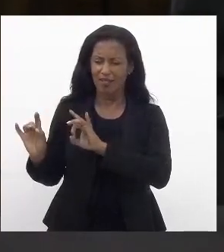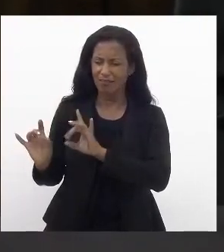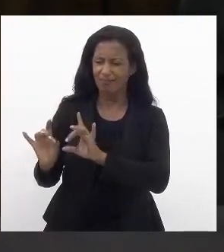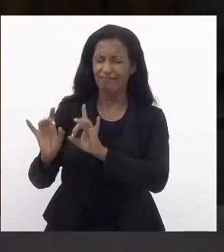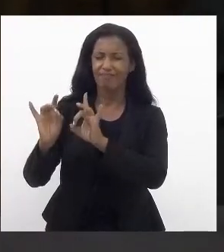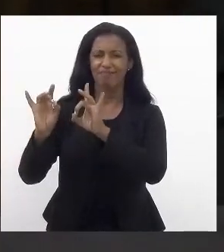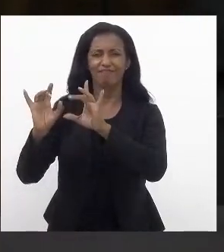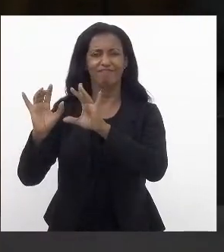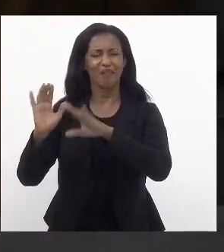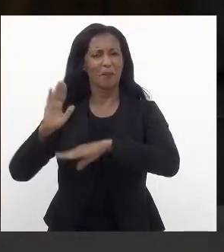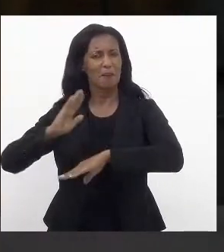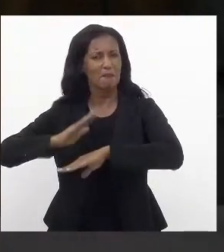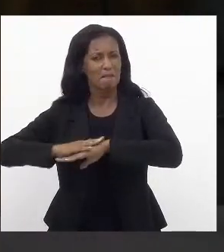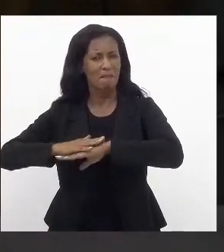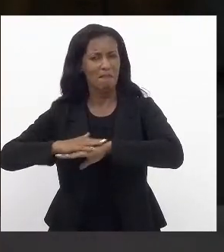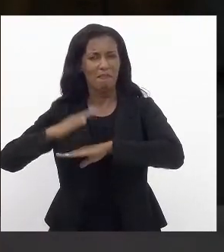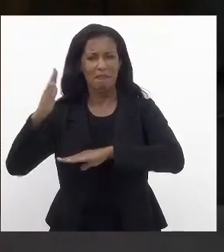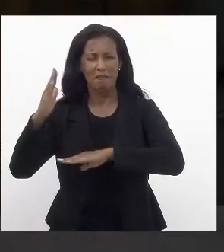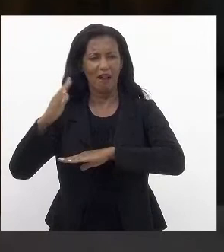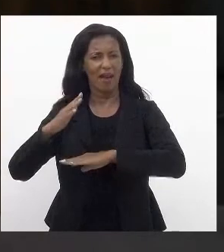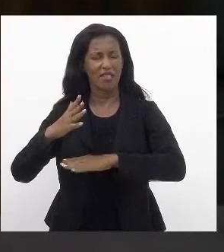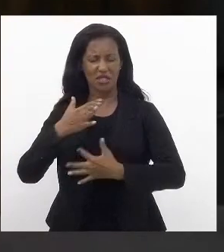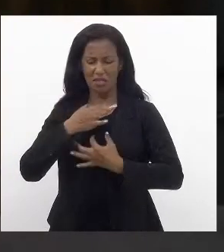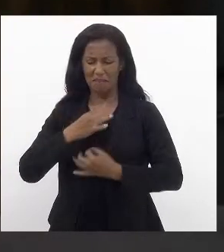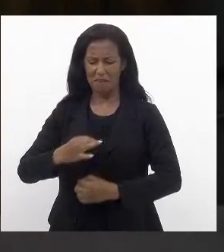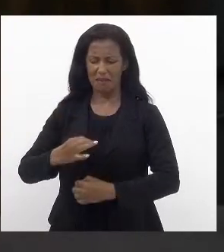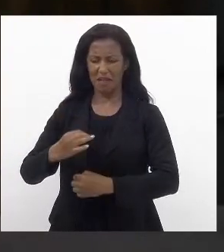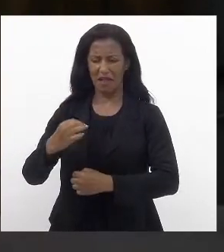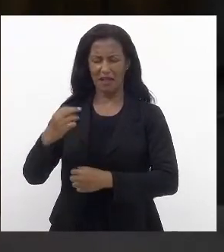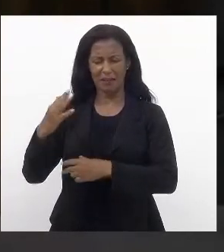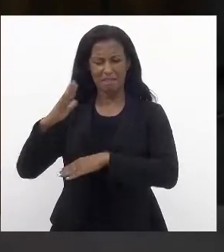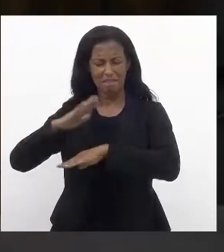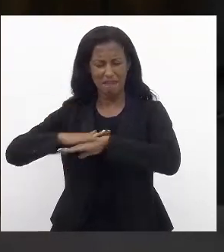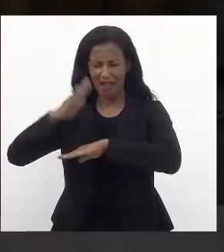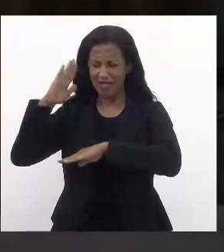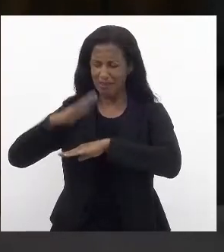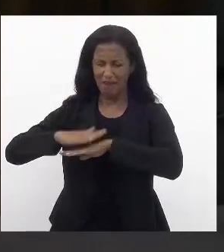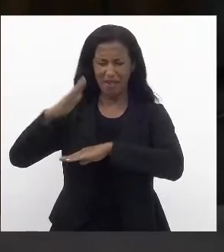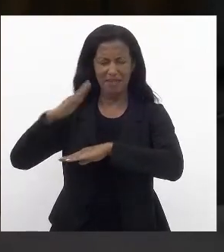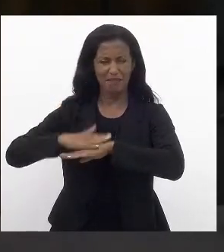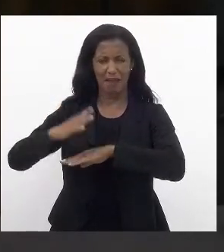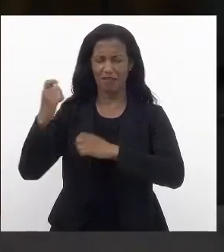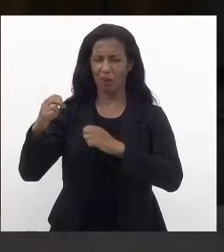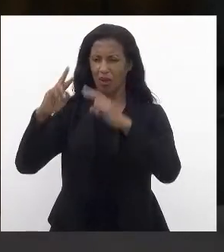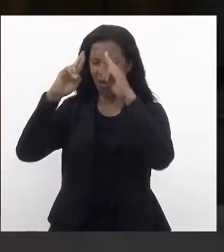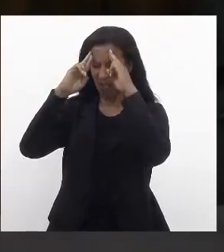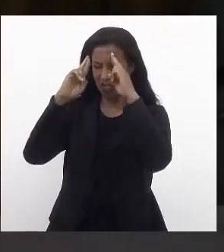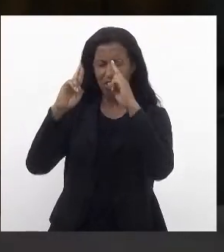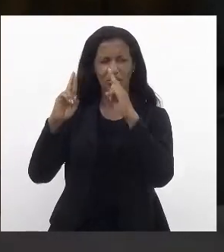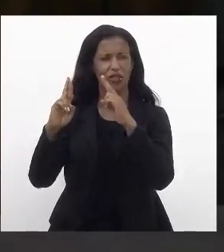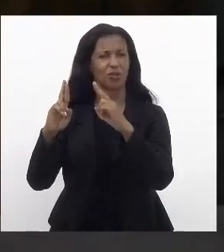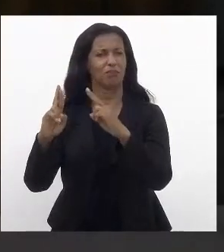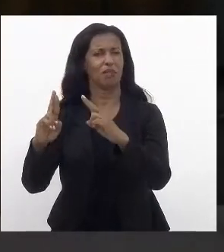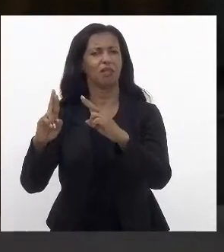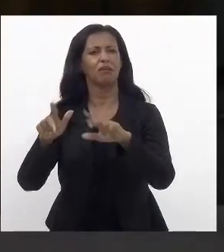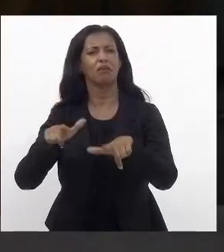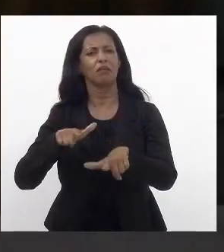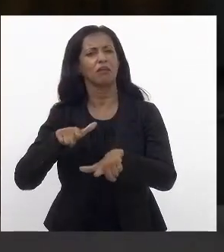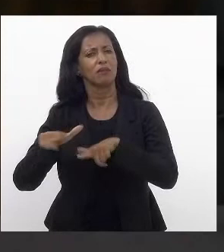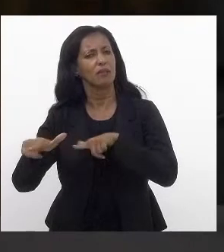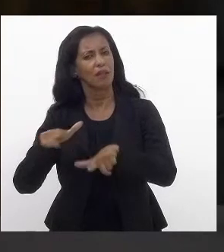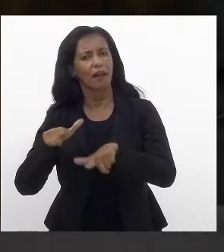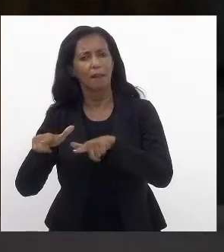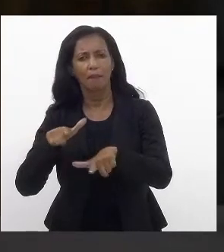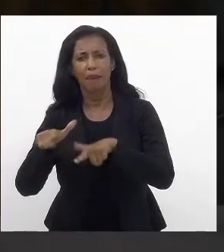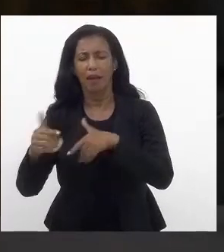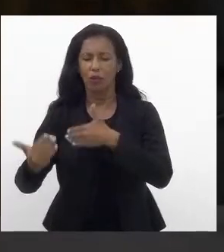O senhor merece mais do que uma medalha. O senhor merece nosso respeito pelo trabalho que está